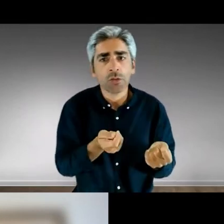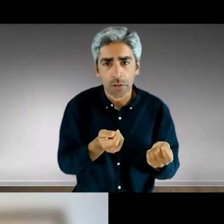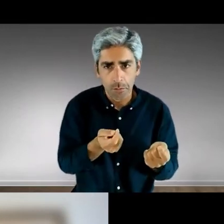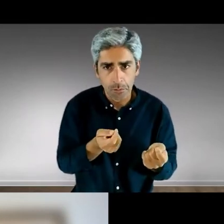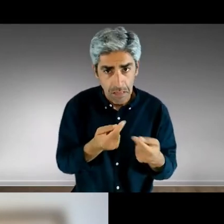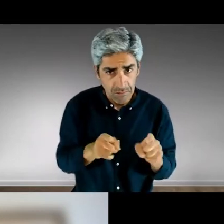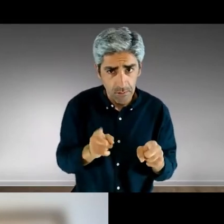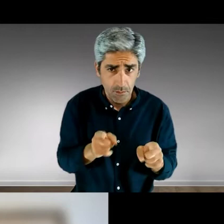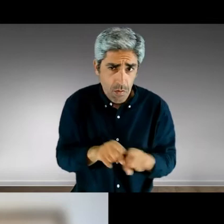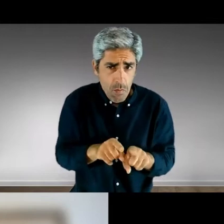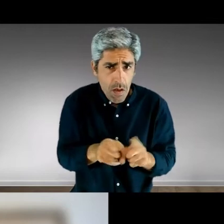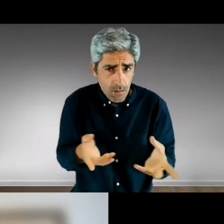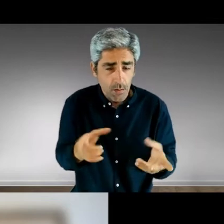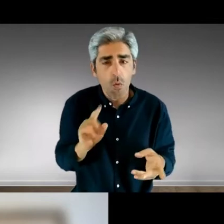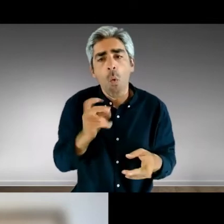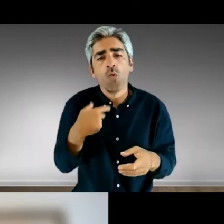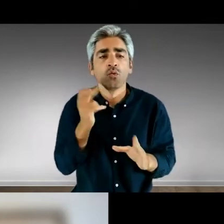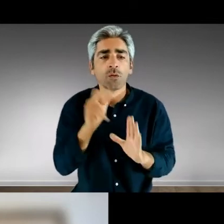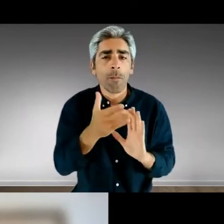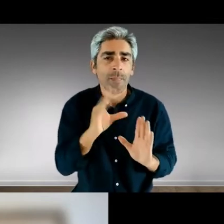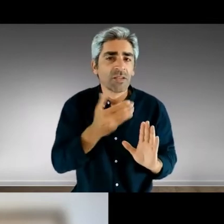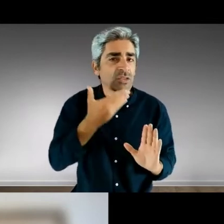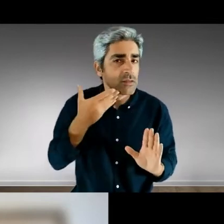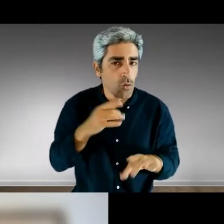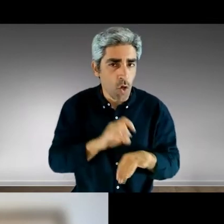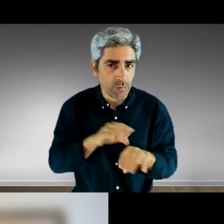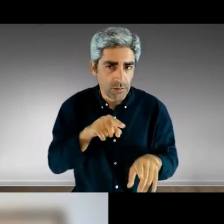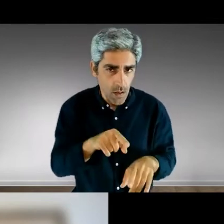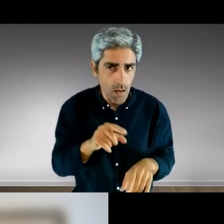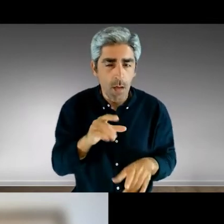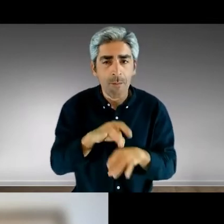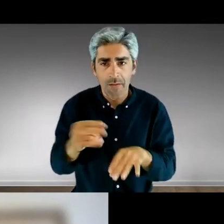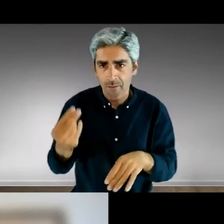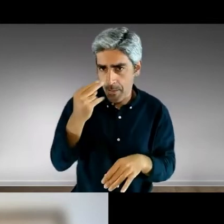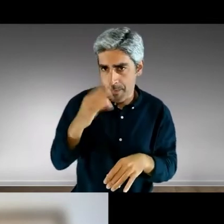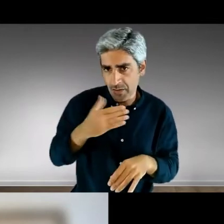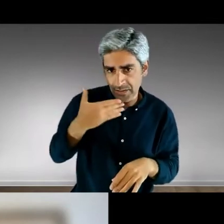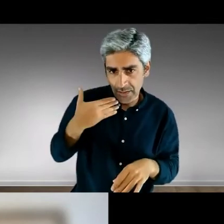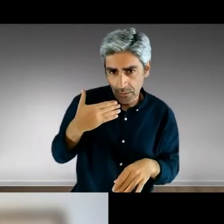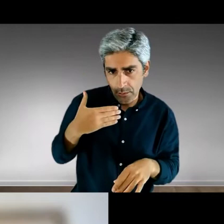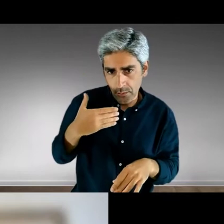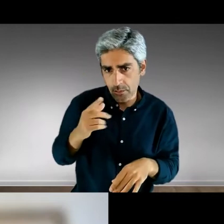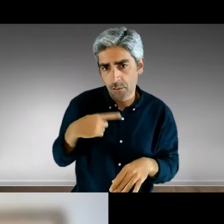chego mais cedo ao hospital que o médico me vê mais cedo? Não, eu também, se chegar